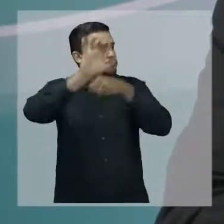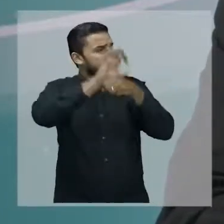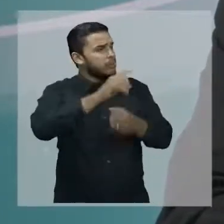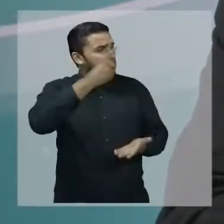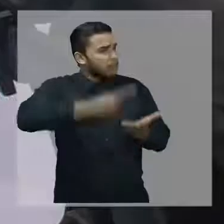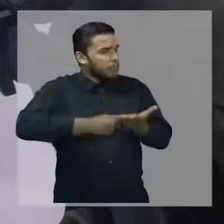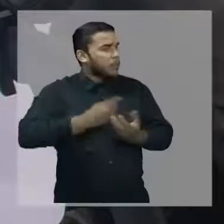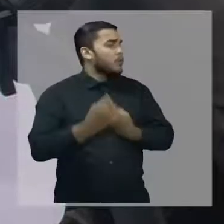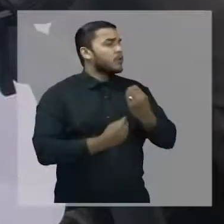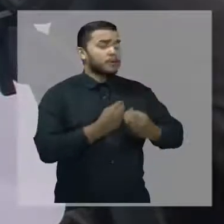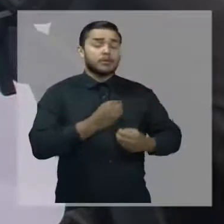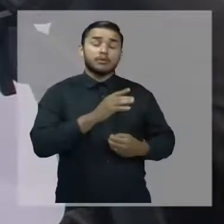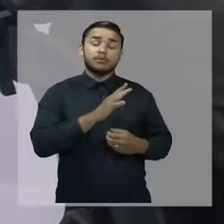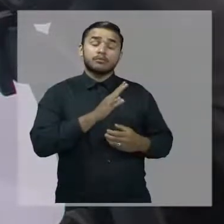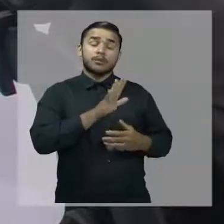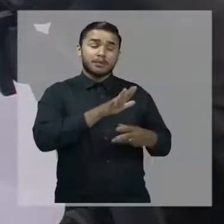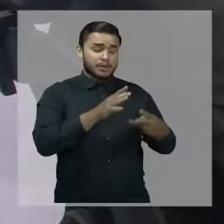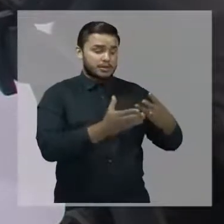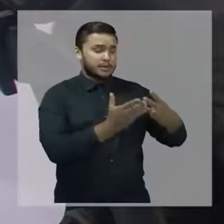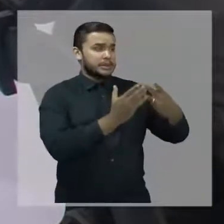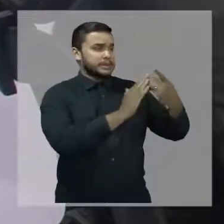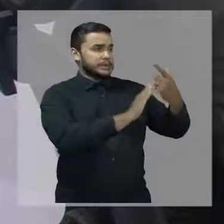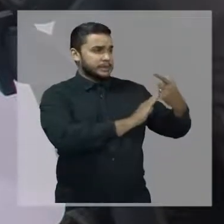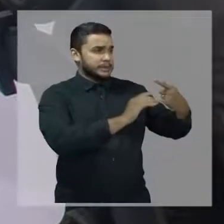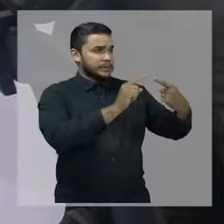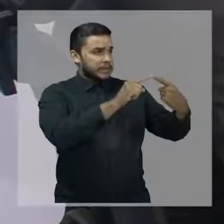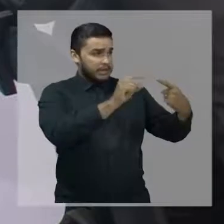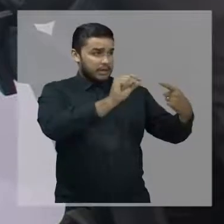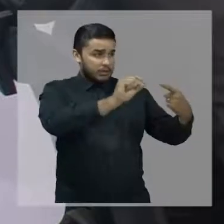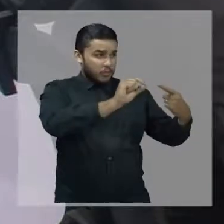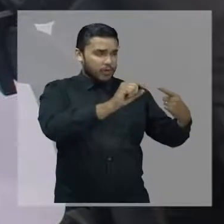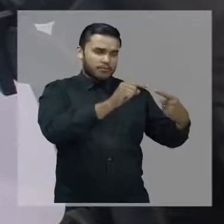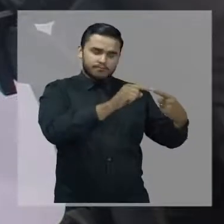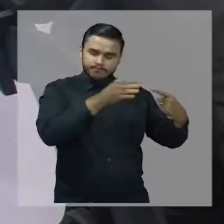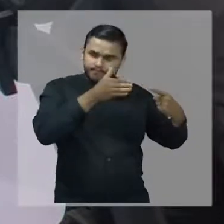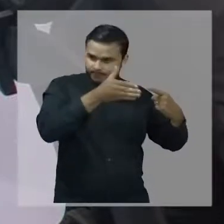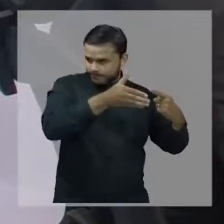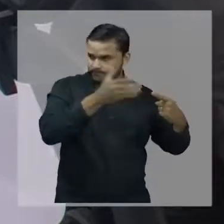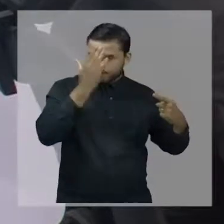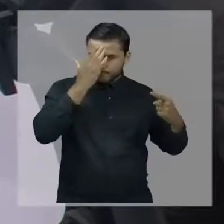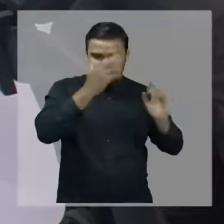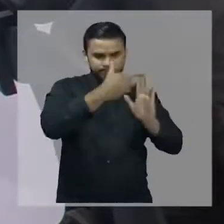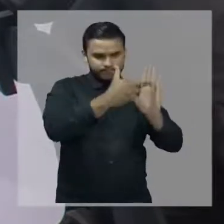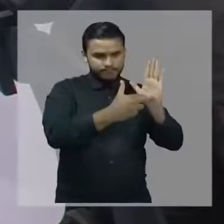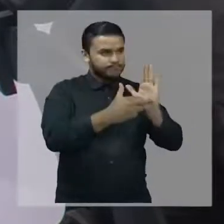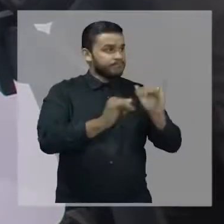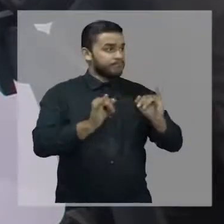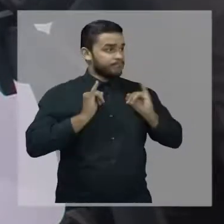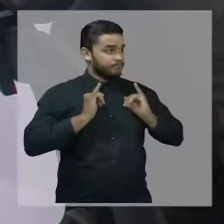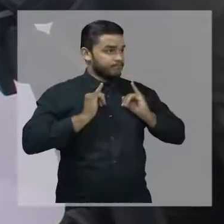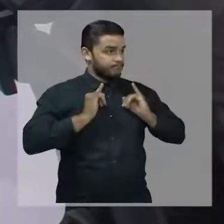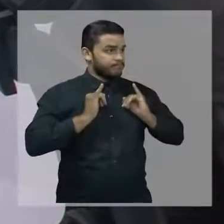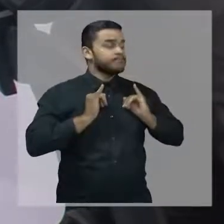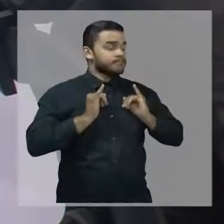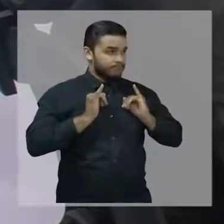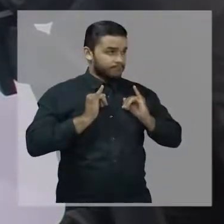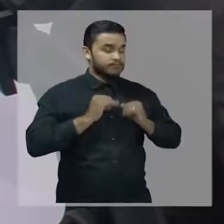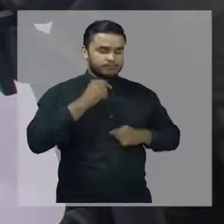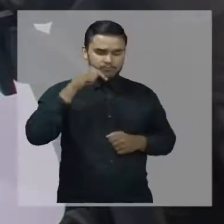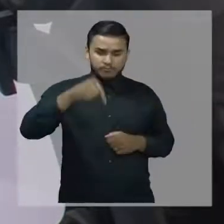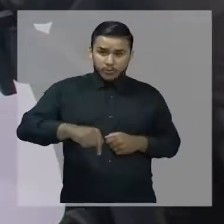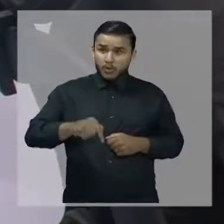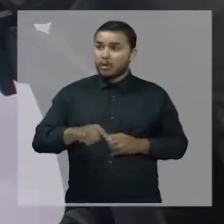à questão, né, da reforma da Previdência, que me parece aquela que está mais adiantada, né? Nós temos um